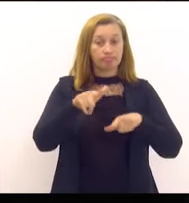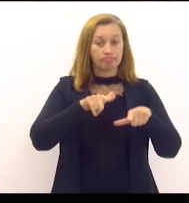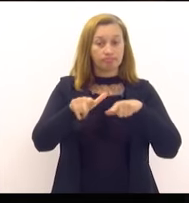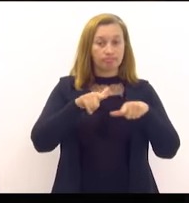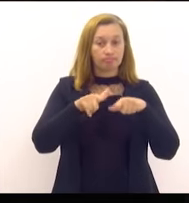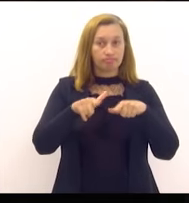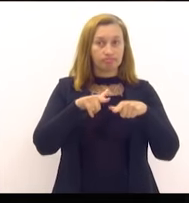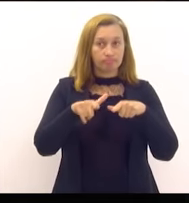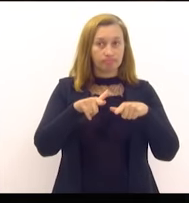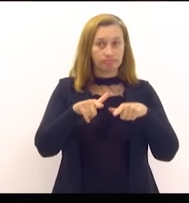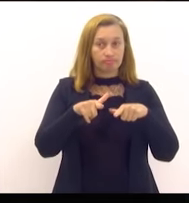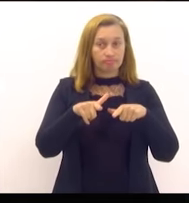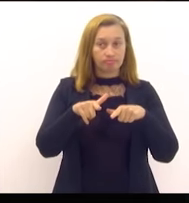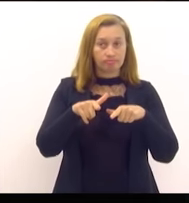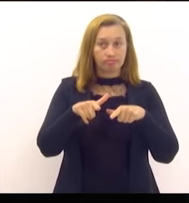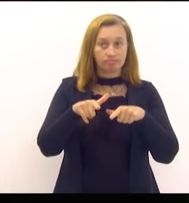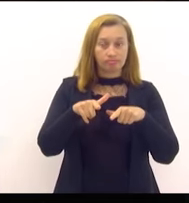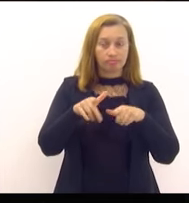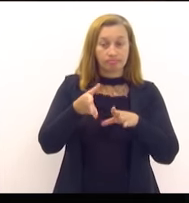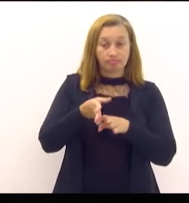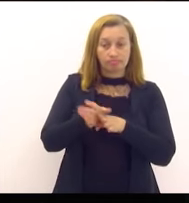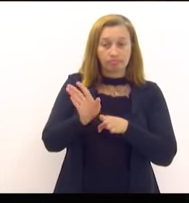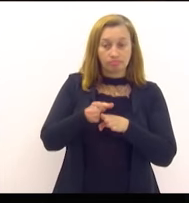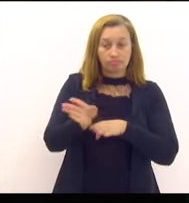dentro daquilo que é orientado para o governador.